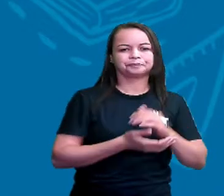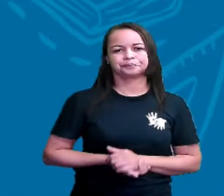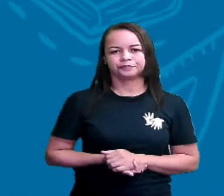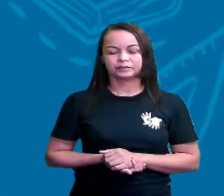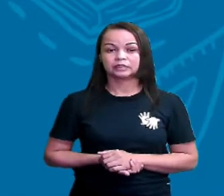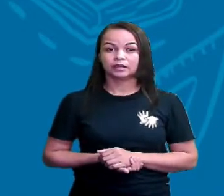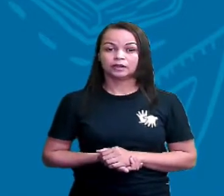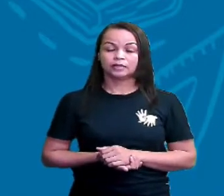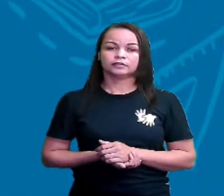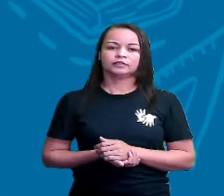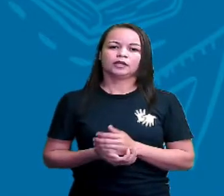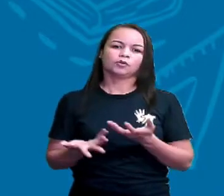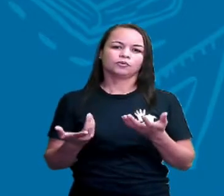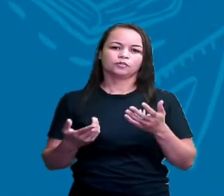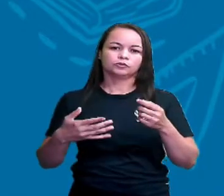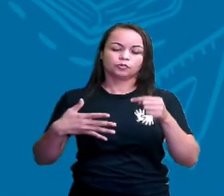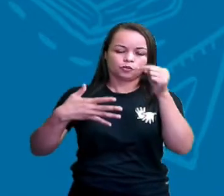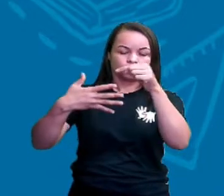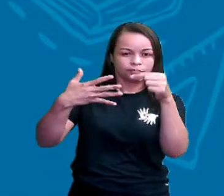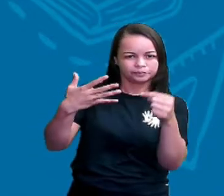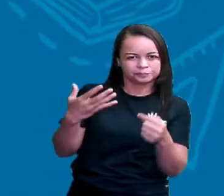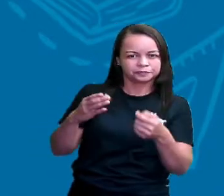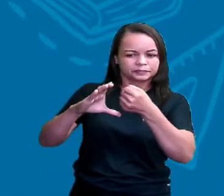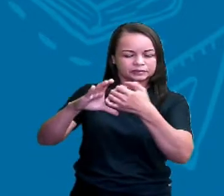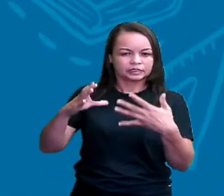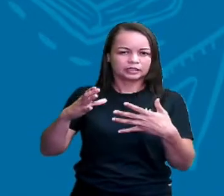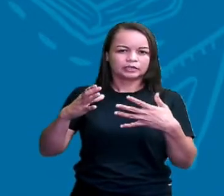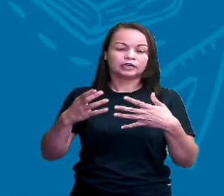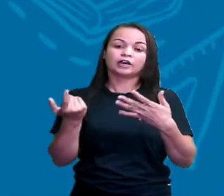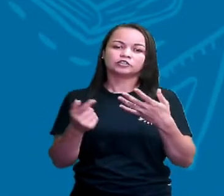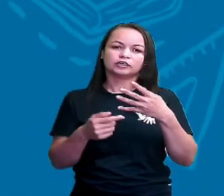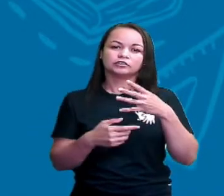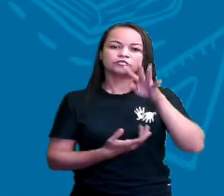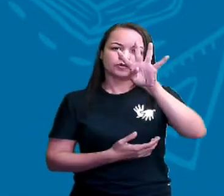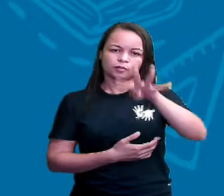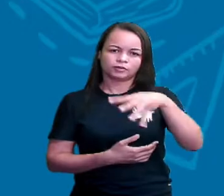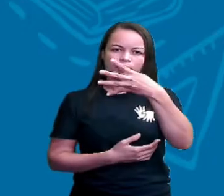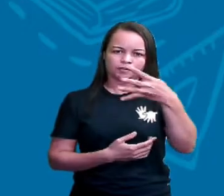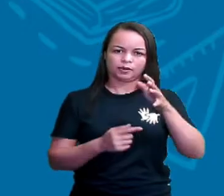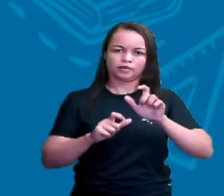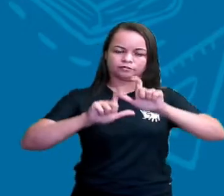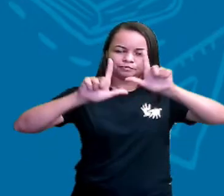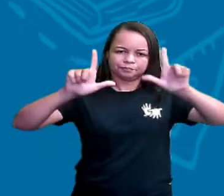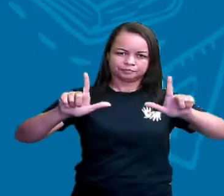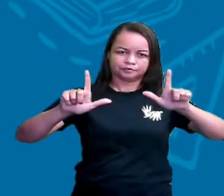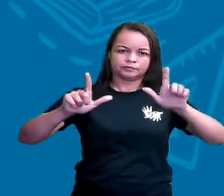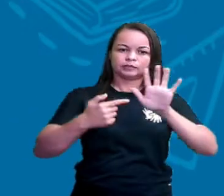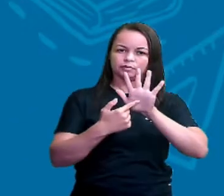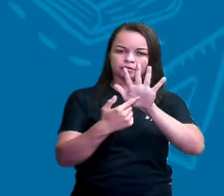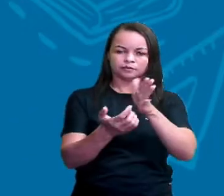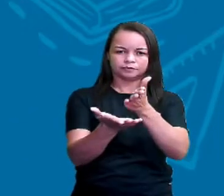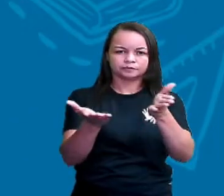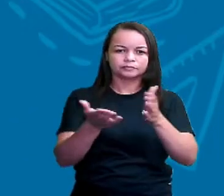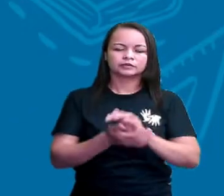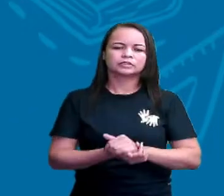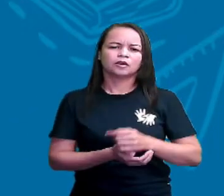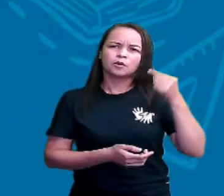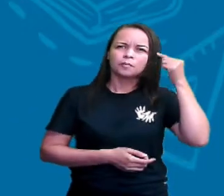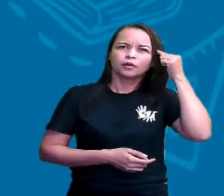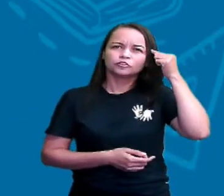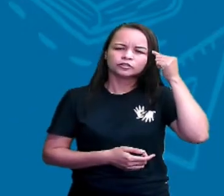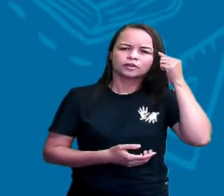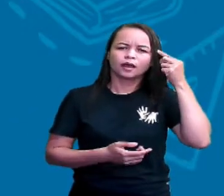dessas características que nós conseguimos visualizar na tabela que está projetada aí na sua TV, a gente vai então imaginar e